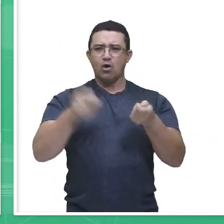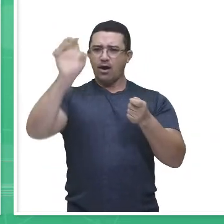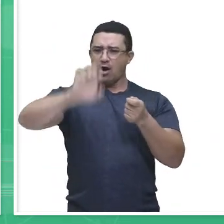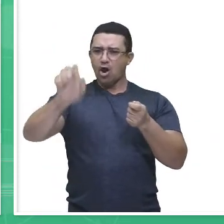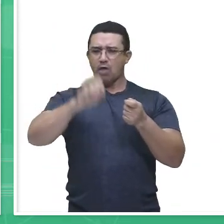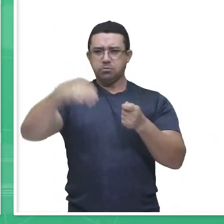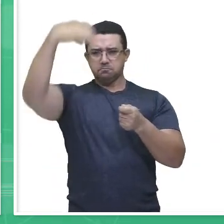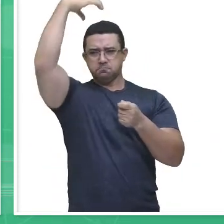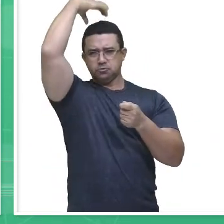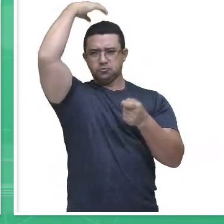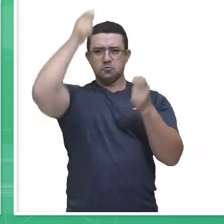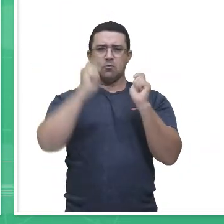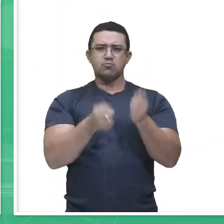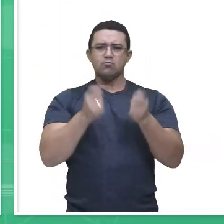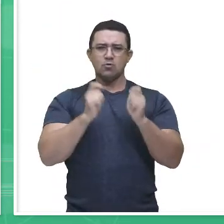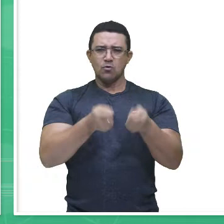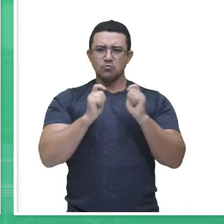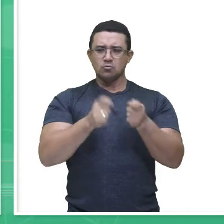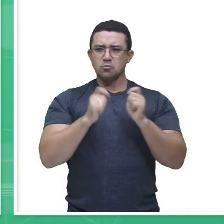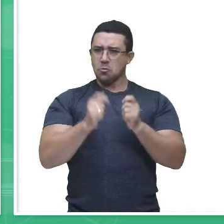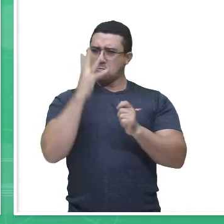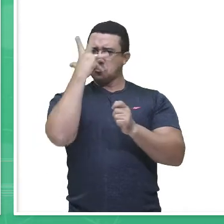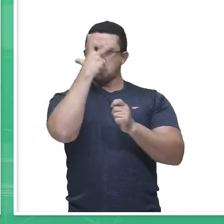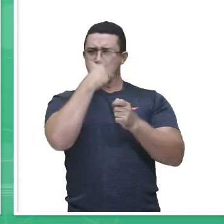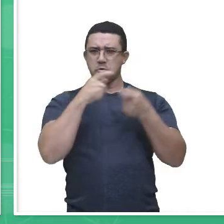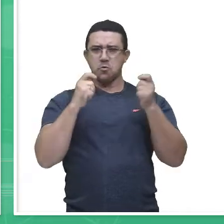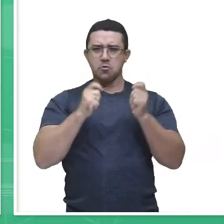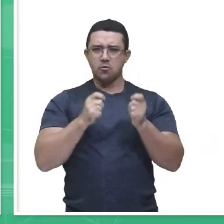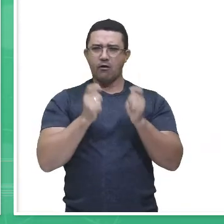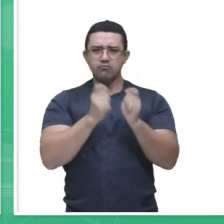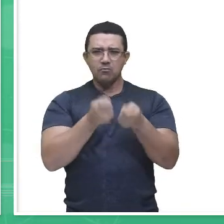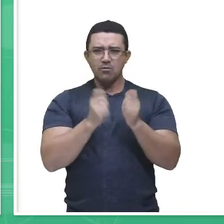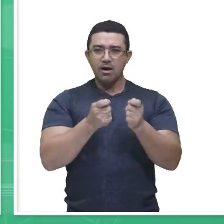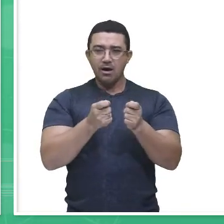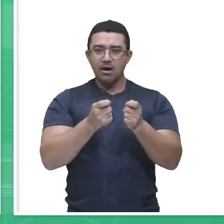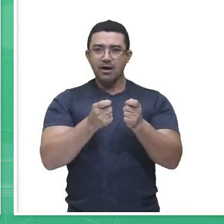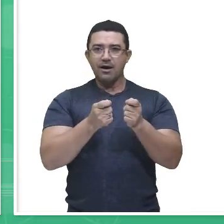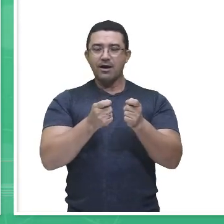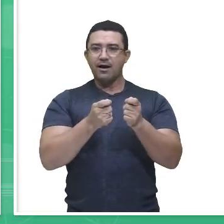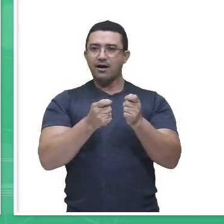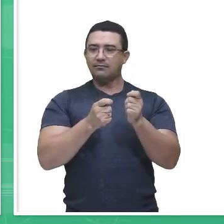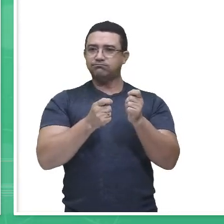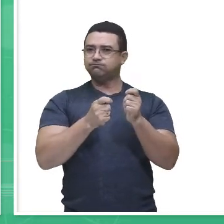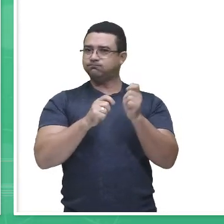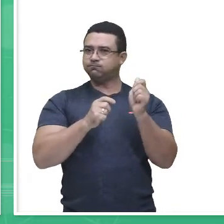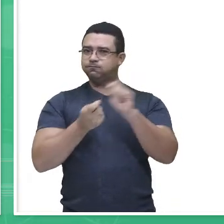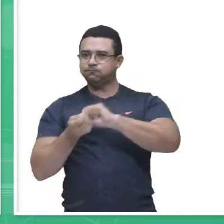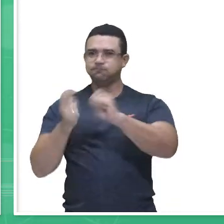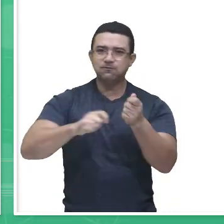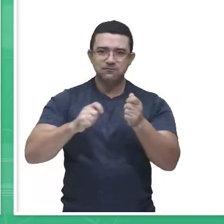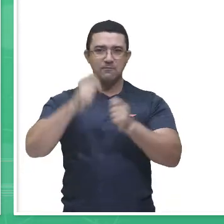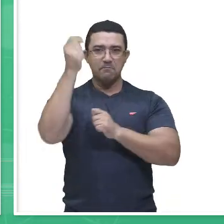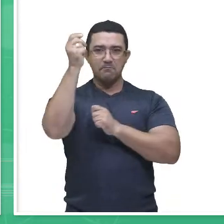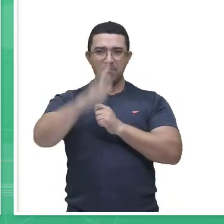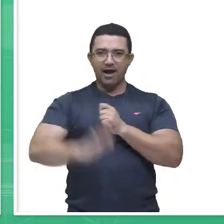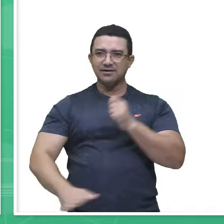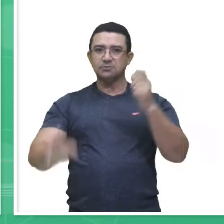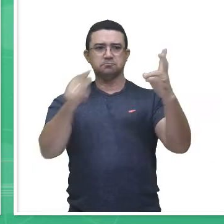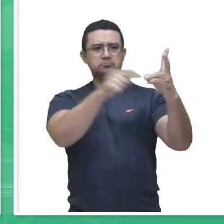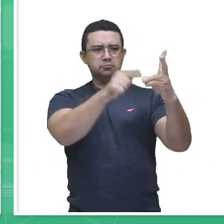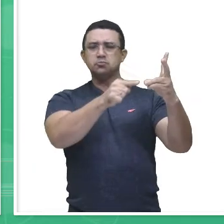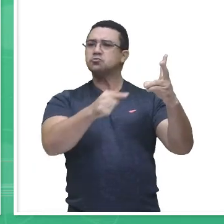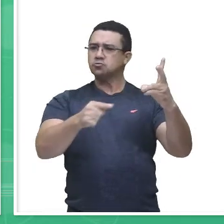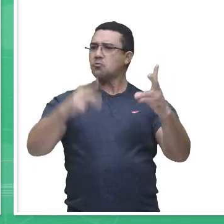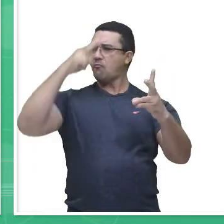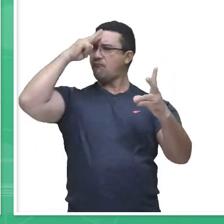ser idealizado com essa ideia, ou seja, a ideia de honra, né, de coragem, de bravura, né,